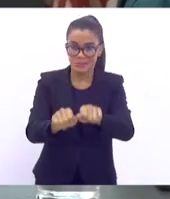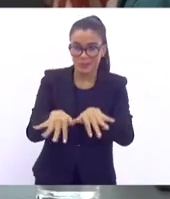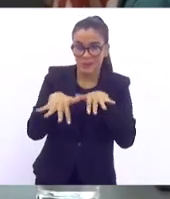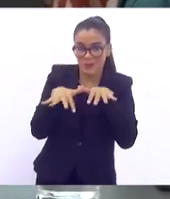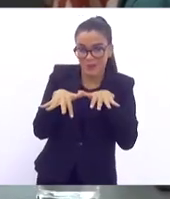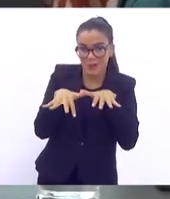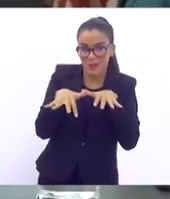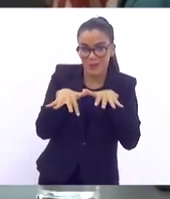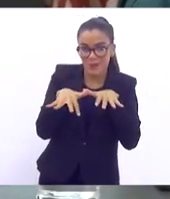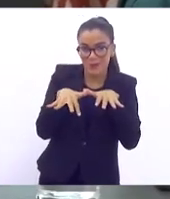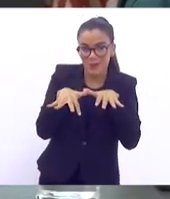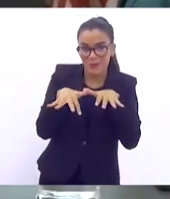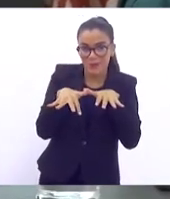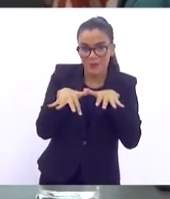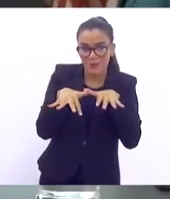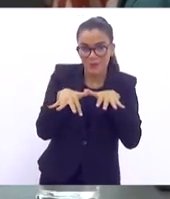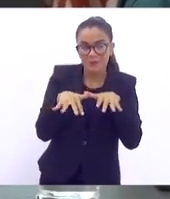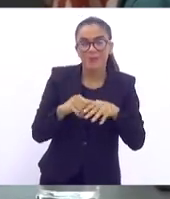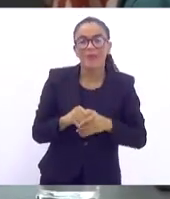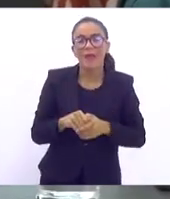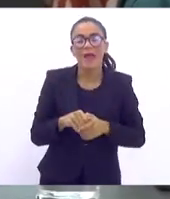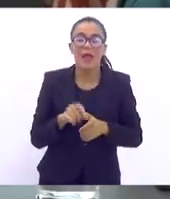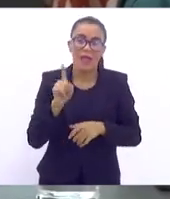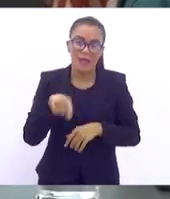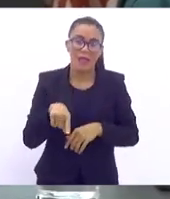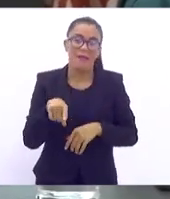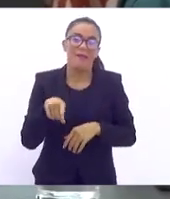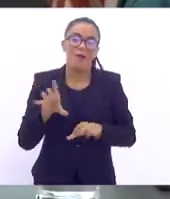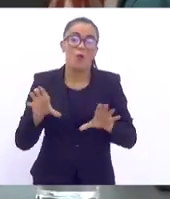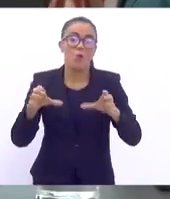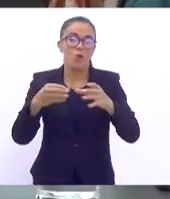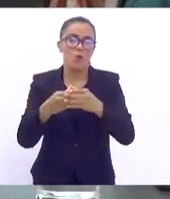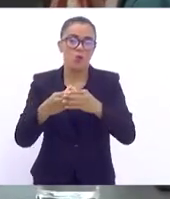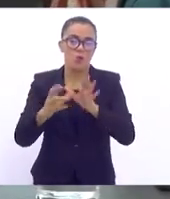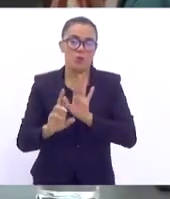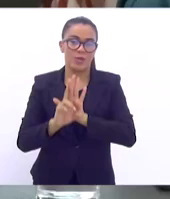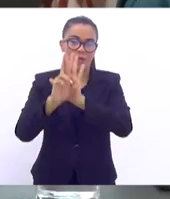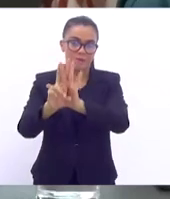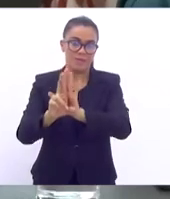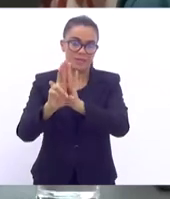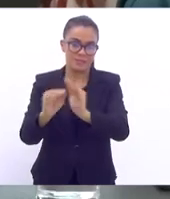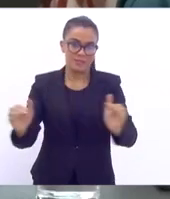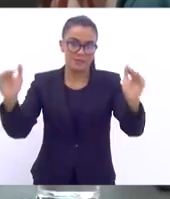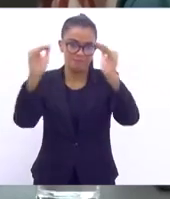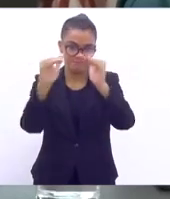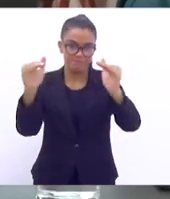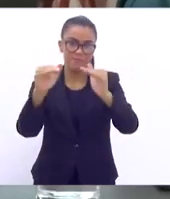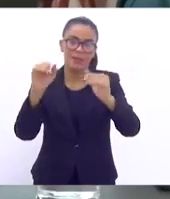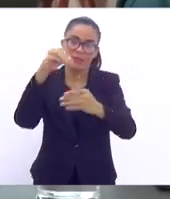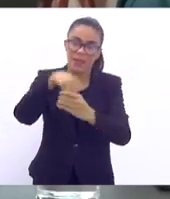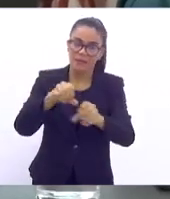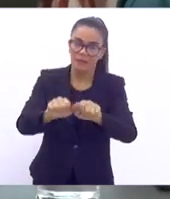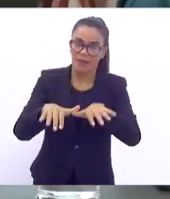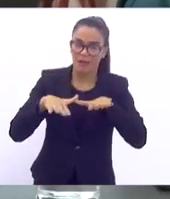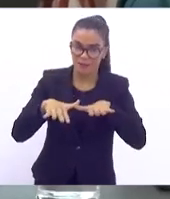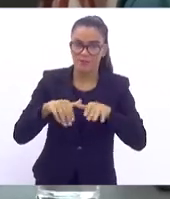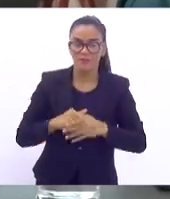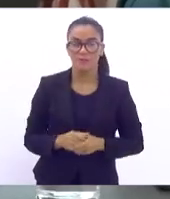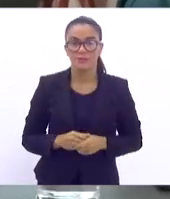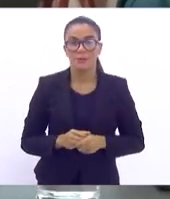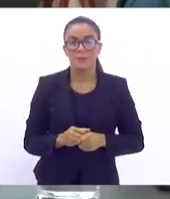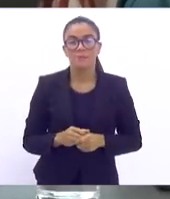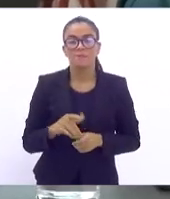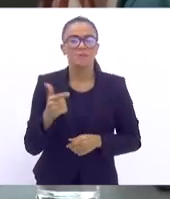pela mesa diretora comissão não tem capacitação